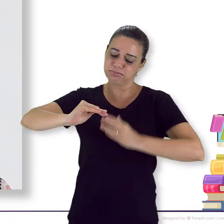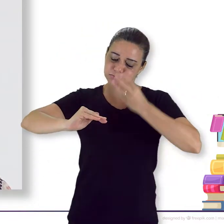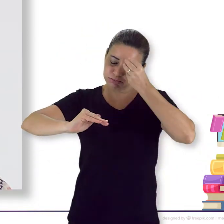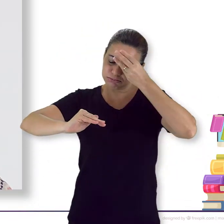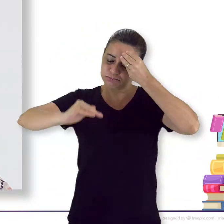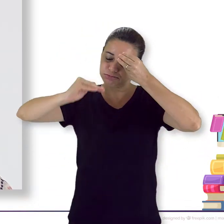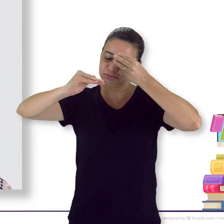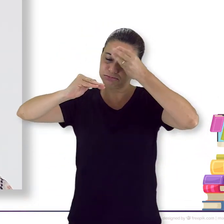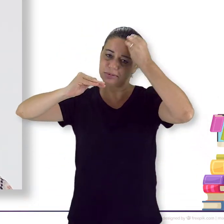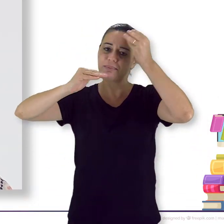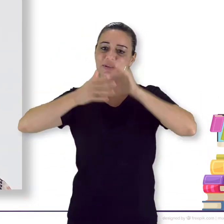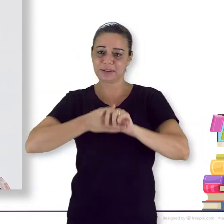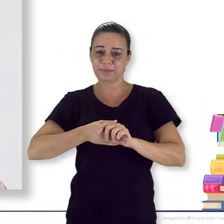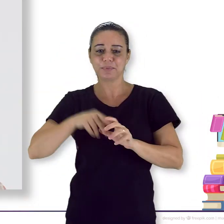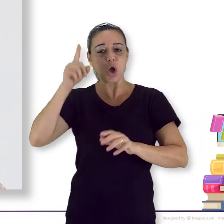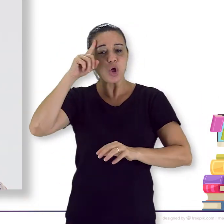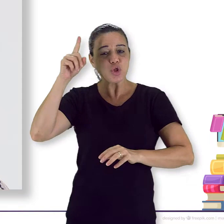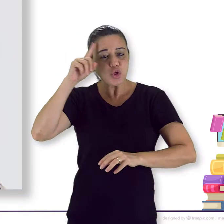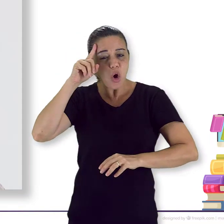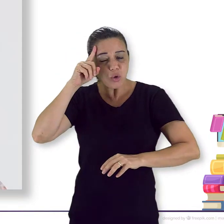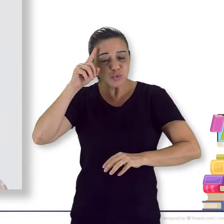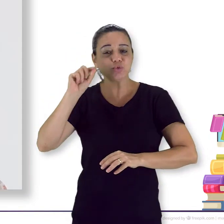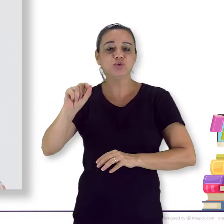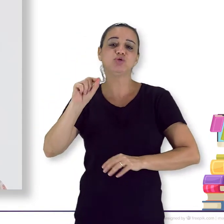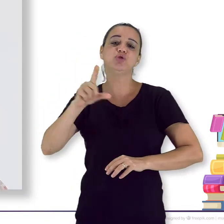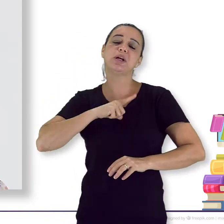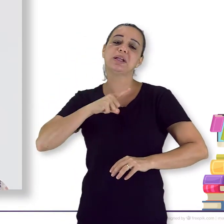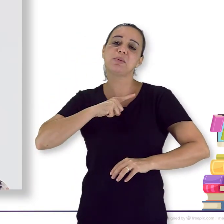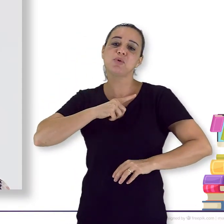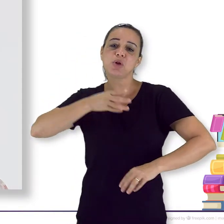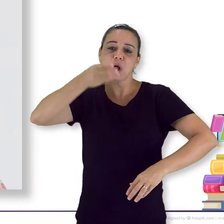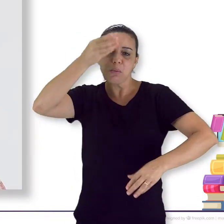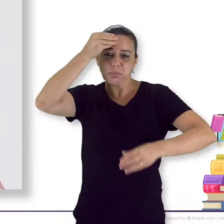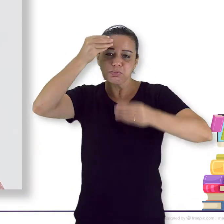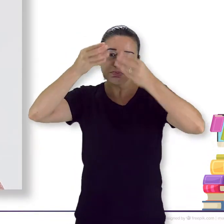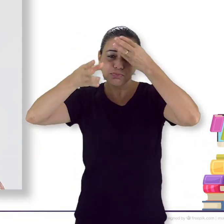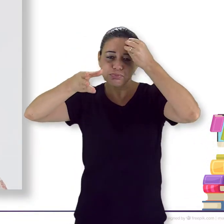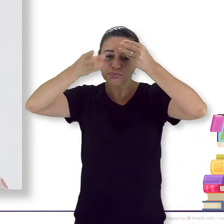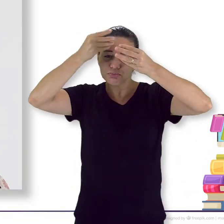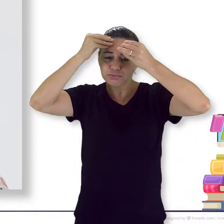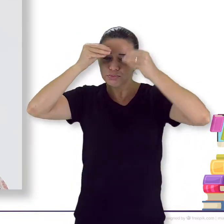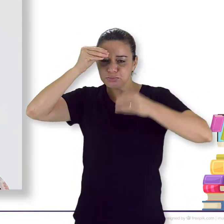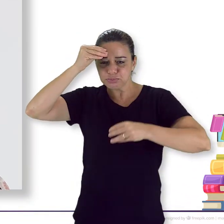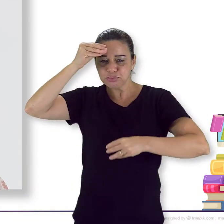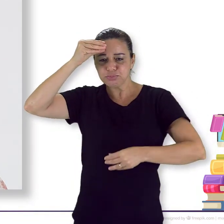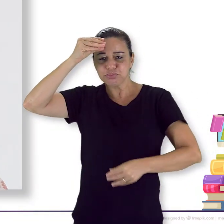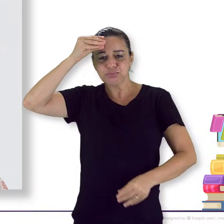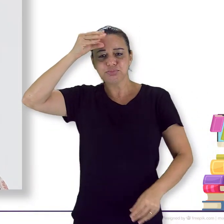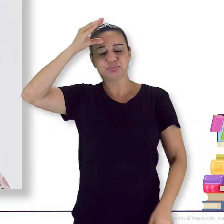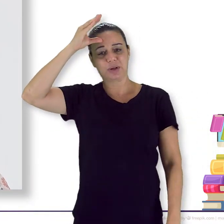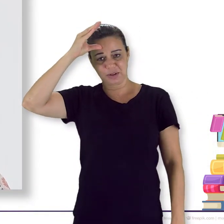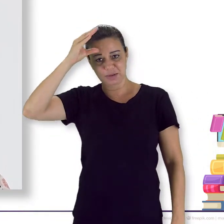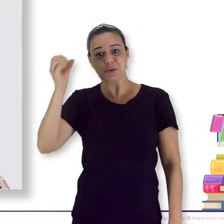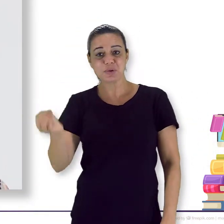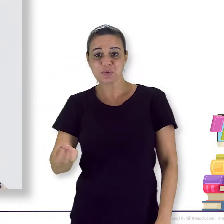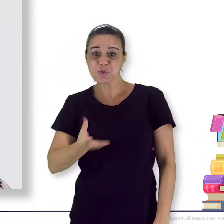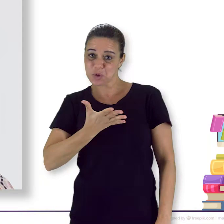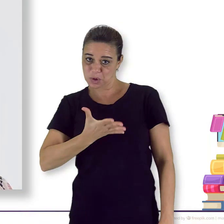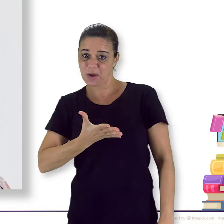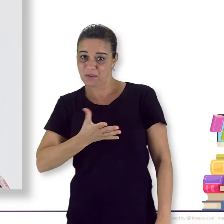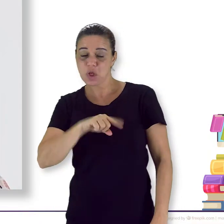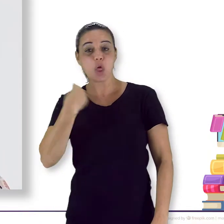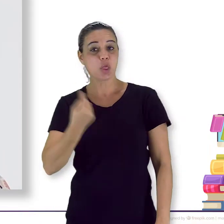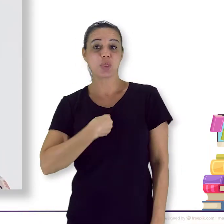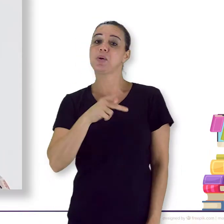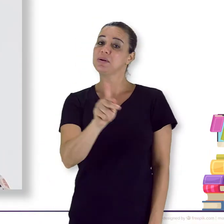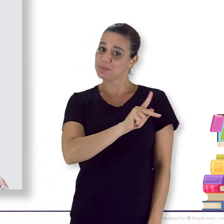uma situação em que novos conhecimentos se fazem necessários para a gente poder atuar. Nós